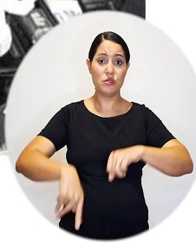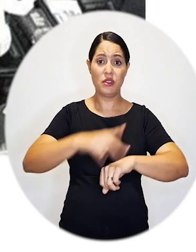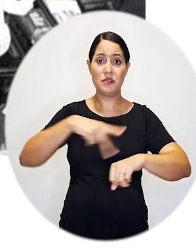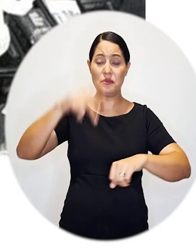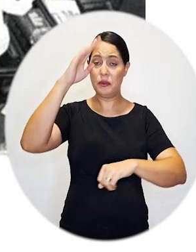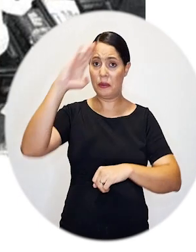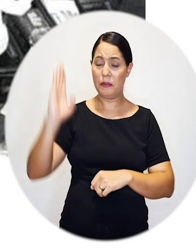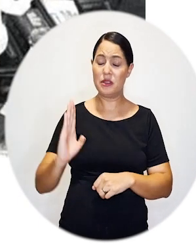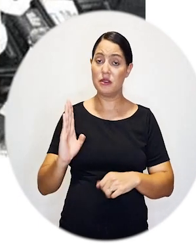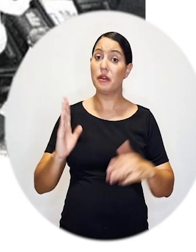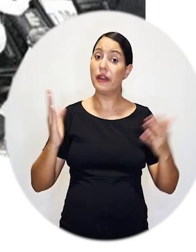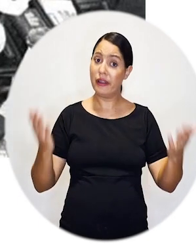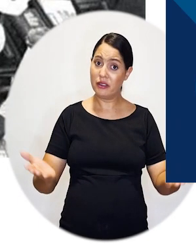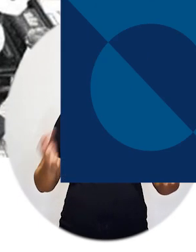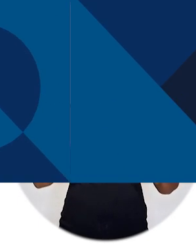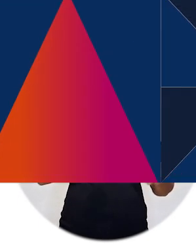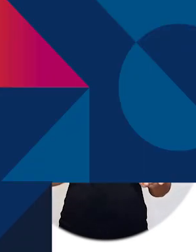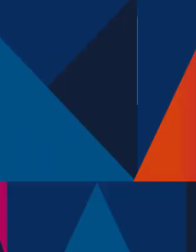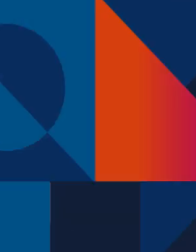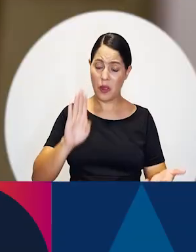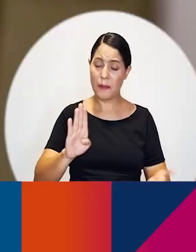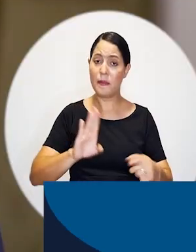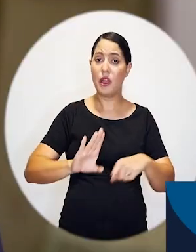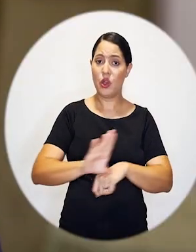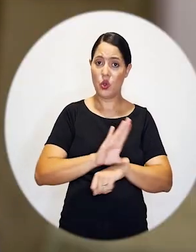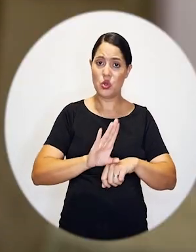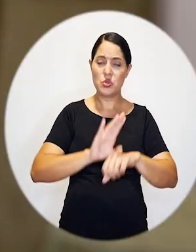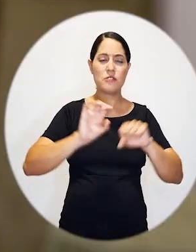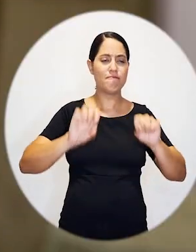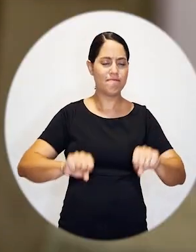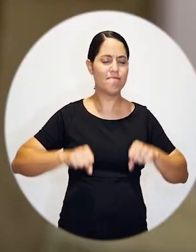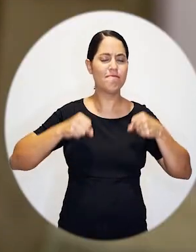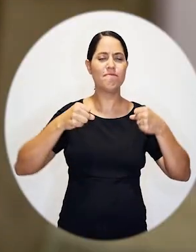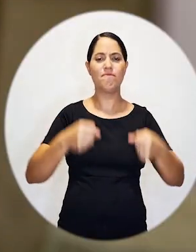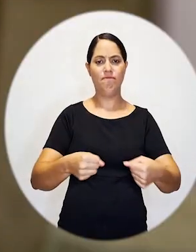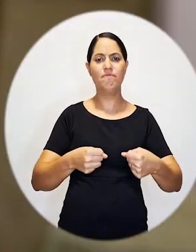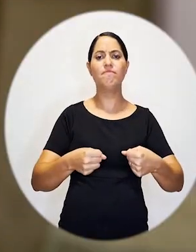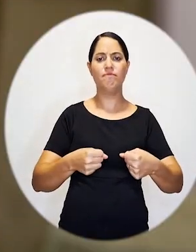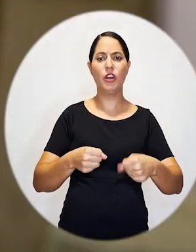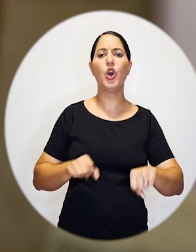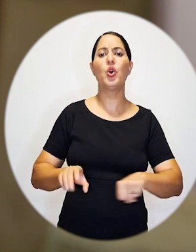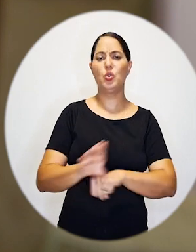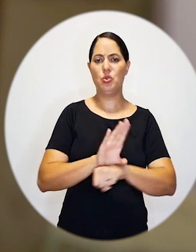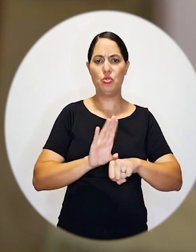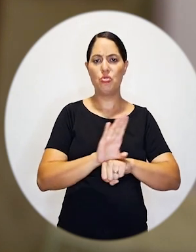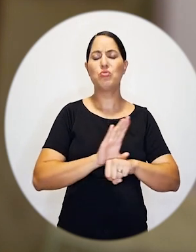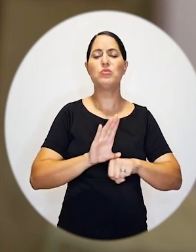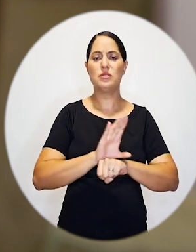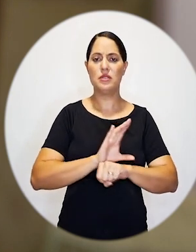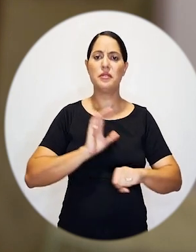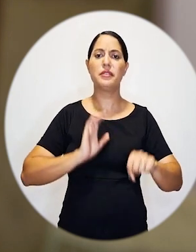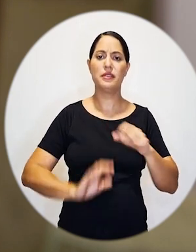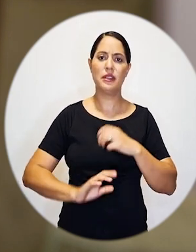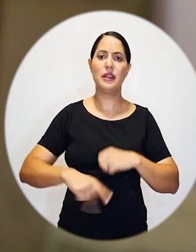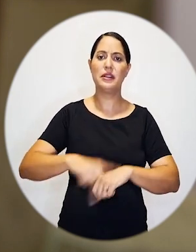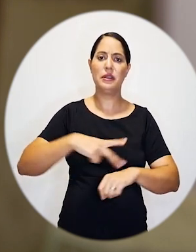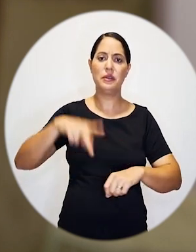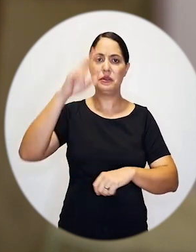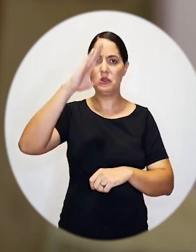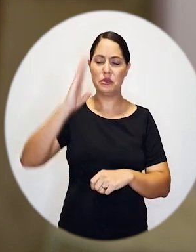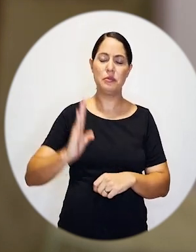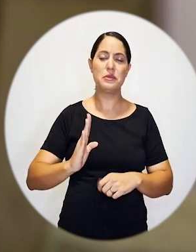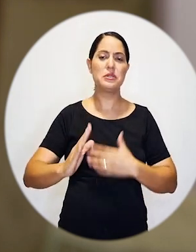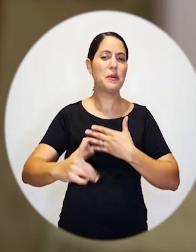as instituições da República. E, portanto, a OAB, ao defender a Constituição, ao ser a voz constitucional